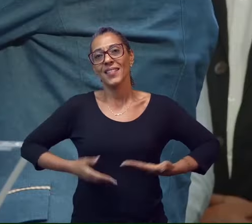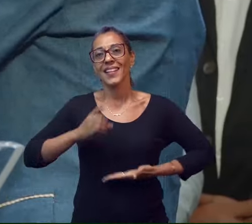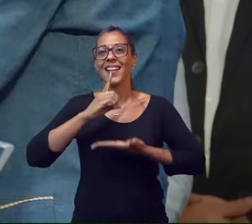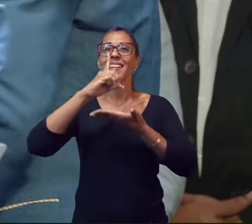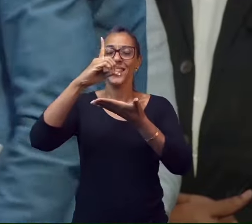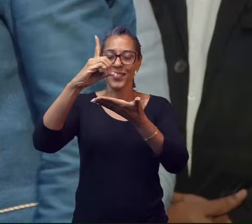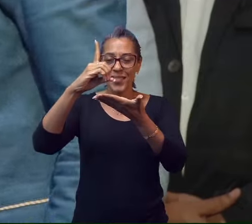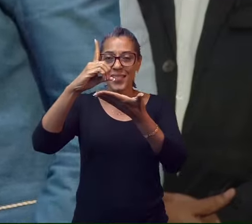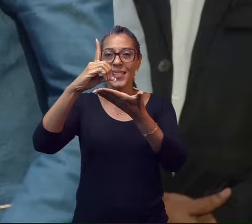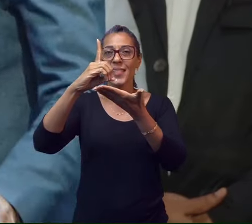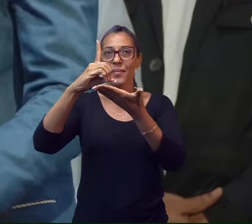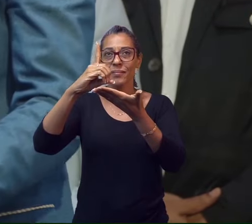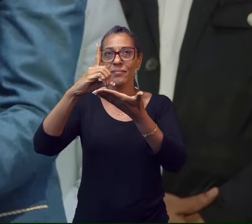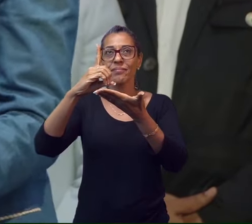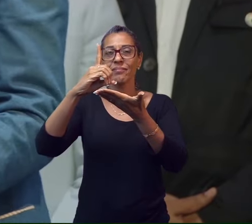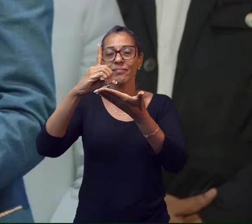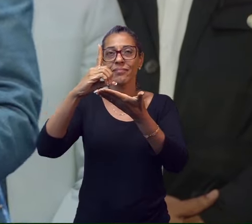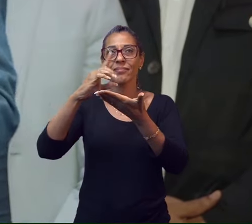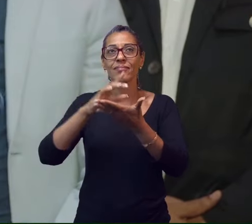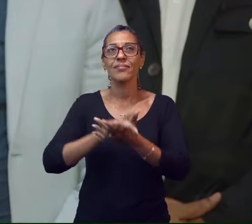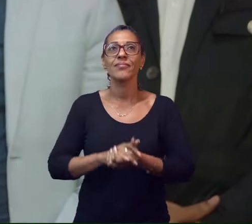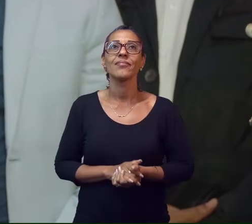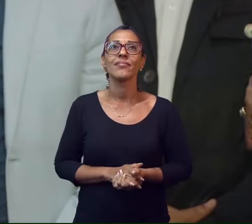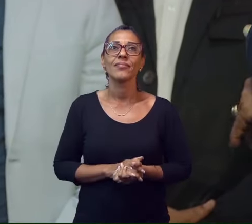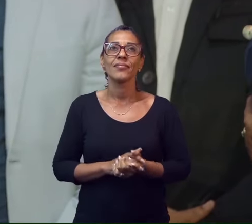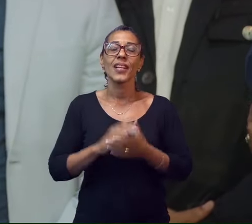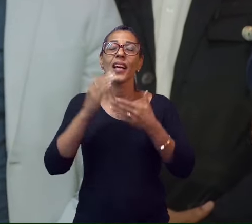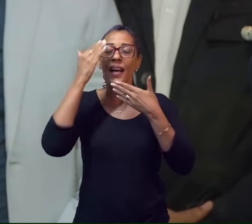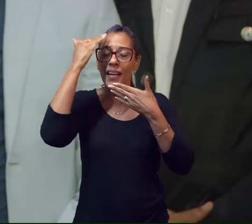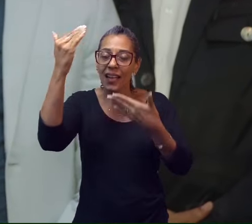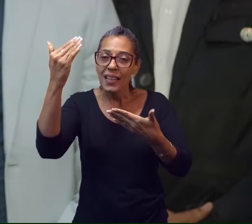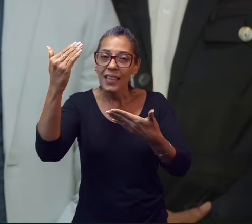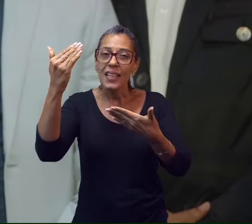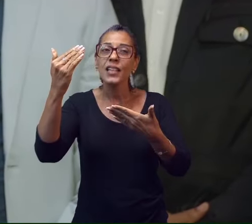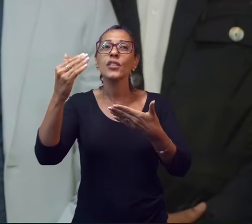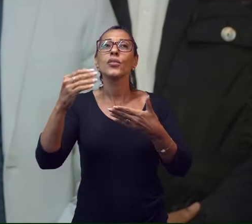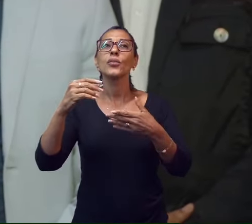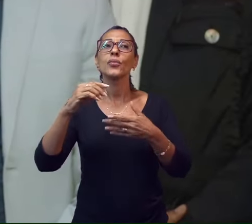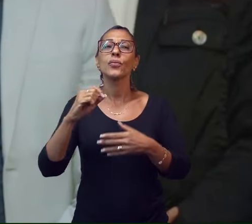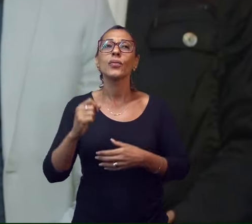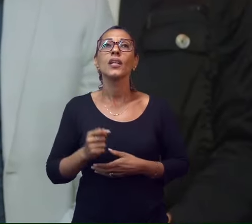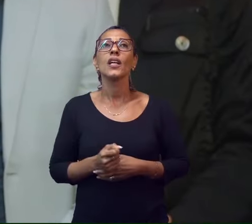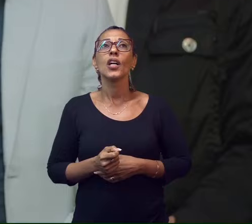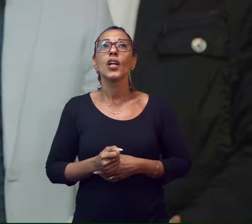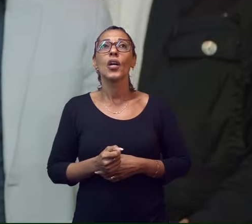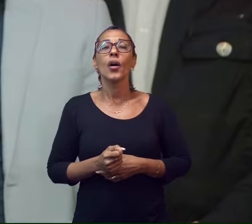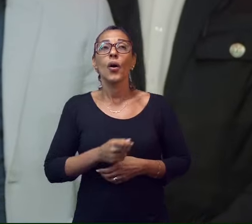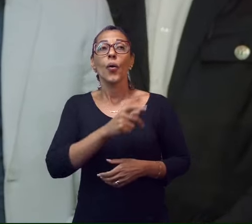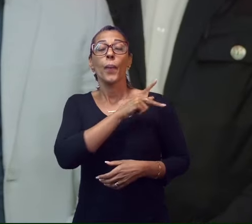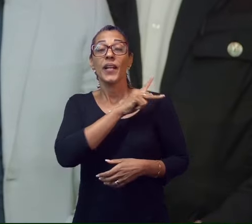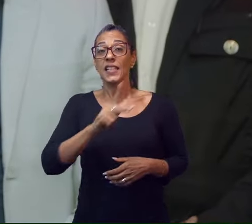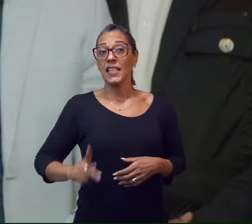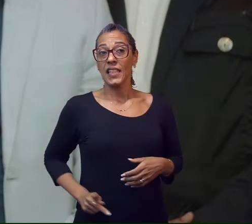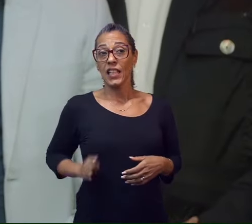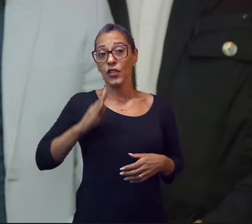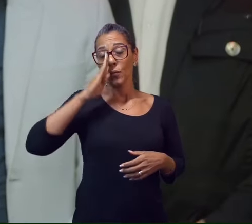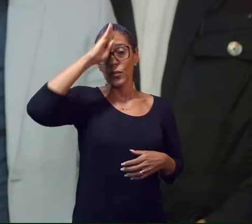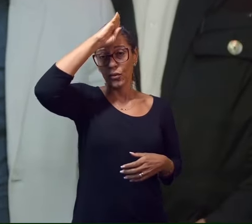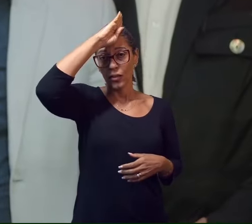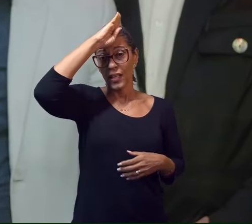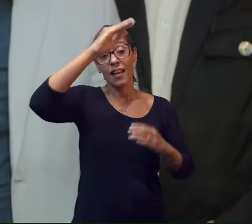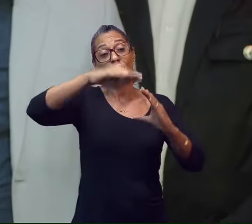esse é o maior presente e nós agradece ao presidente Jair Messias bolsonaro que tirou do seu tempo um tempo para mandar